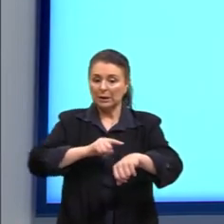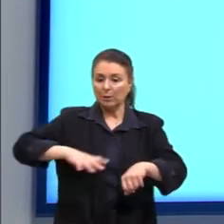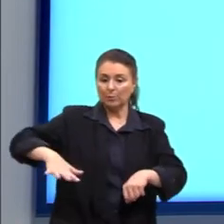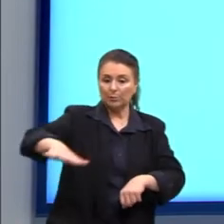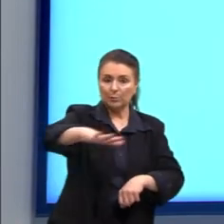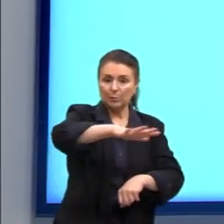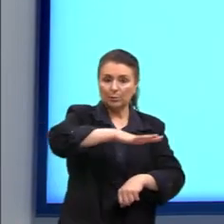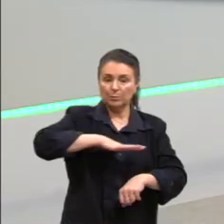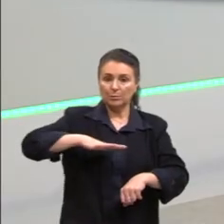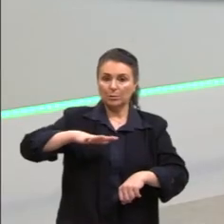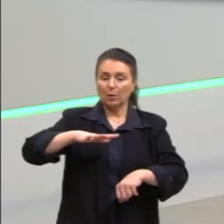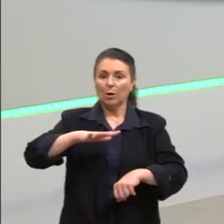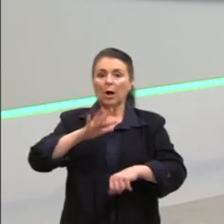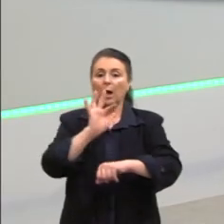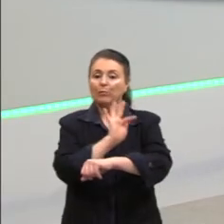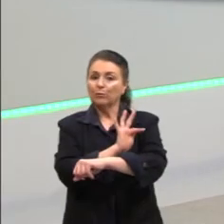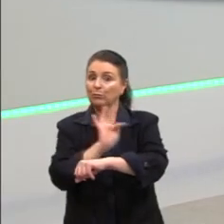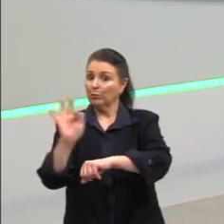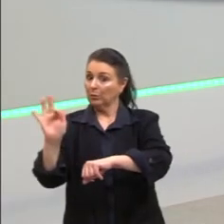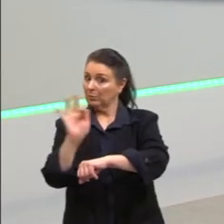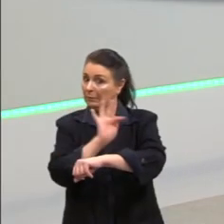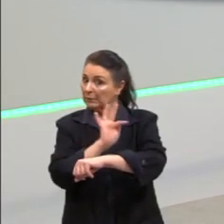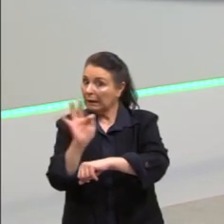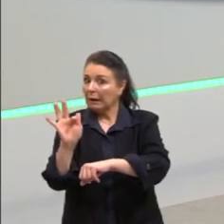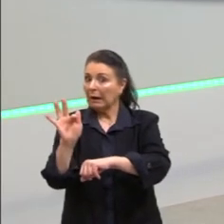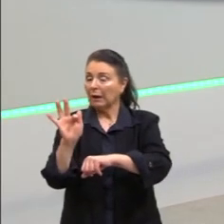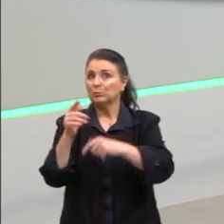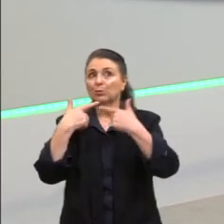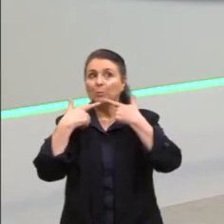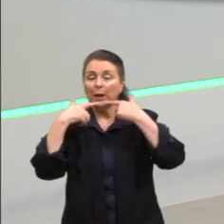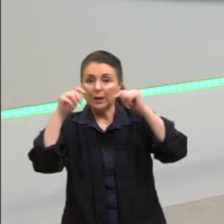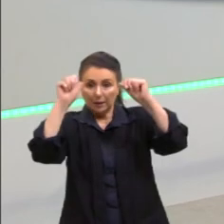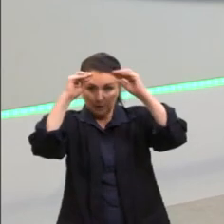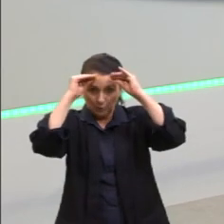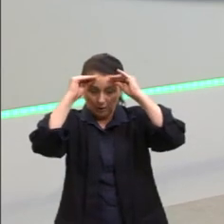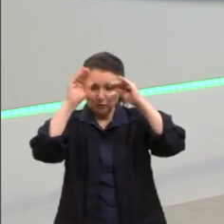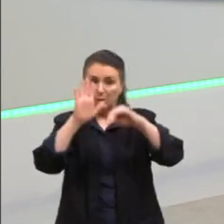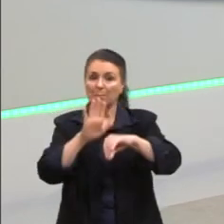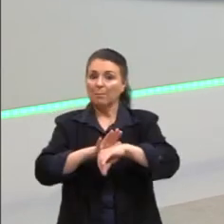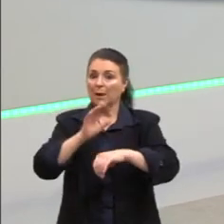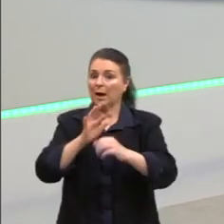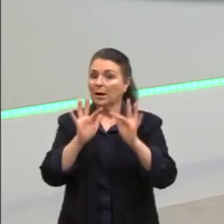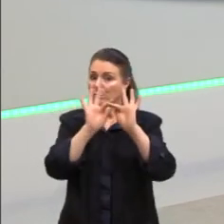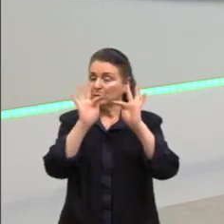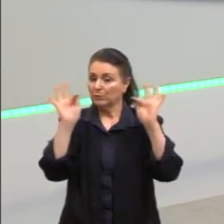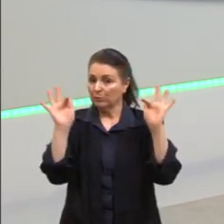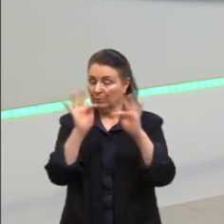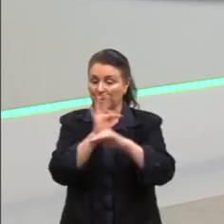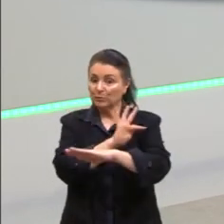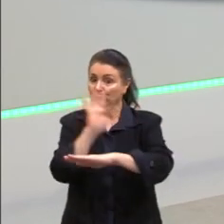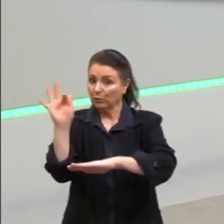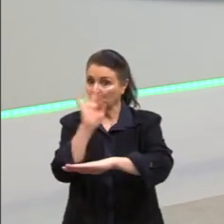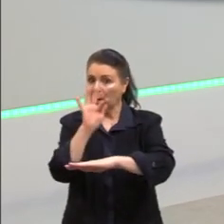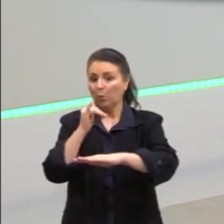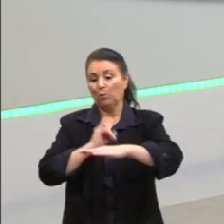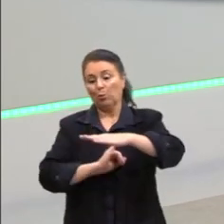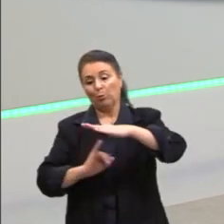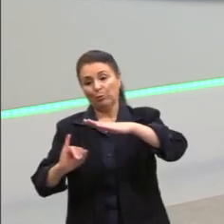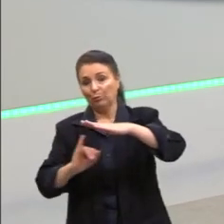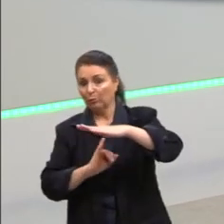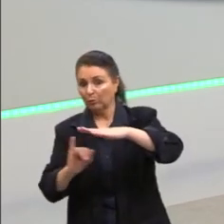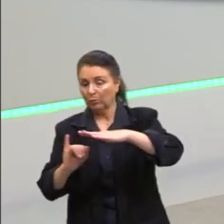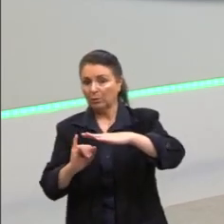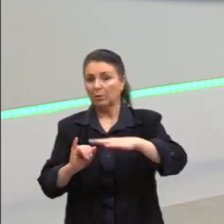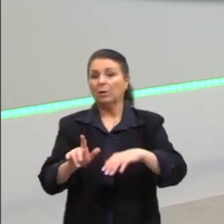de formalidade, se é uma linguagem mais formal ou mais informal. A seleção lexical, o que é isso? Quais são